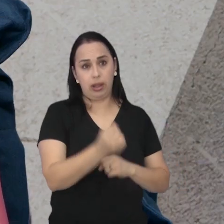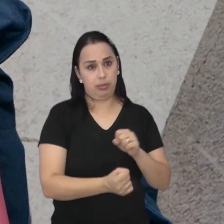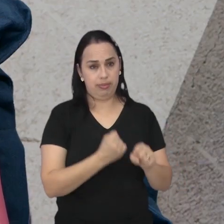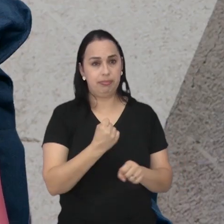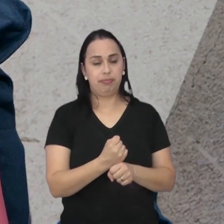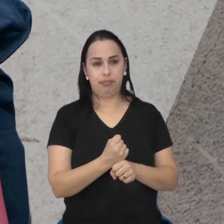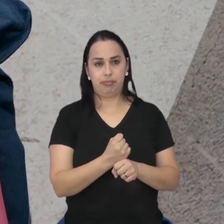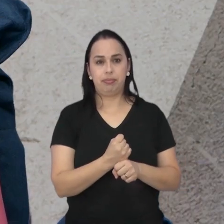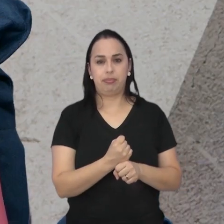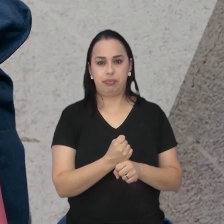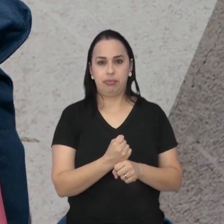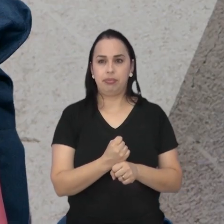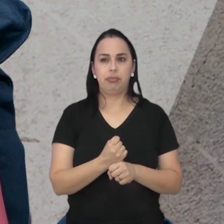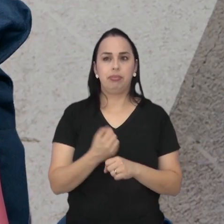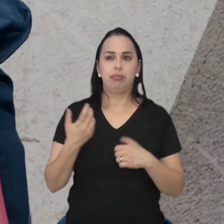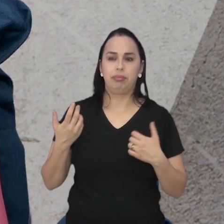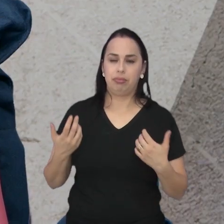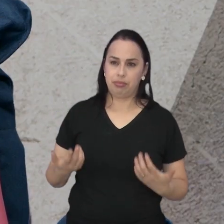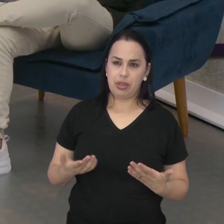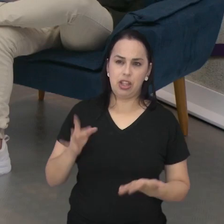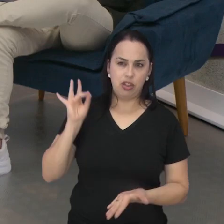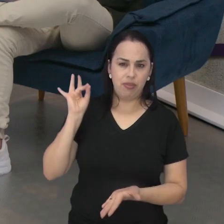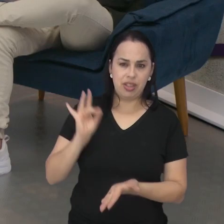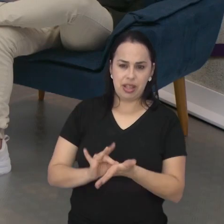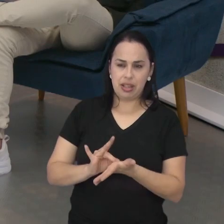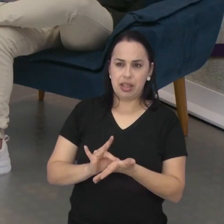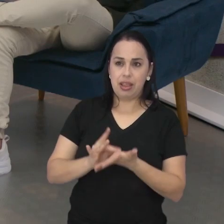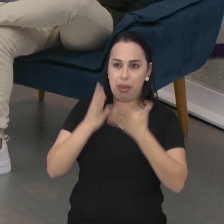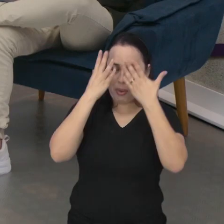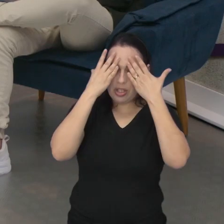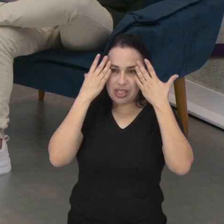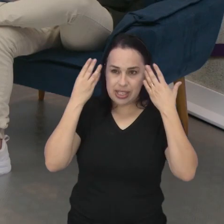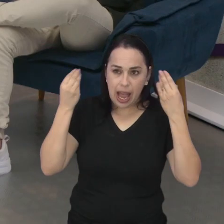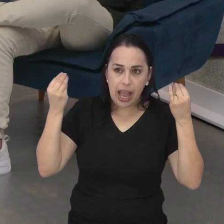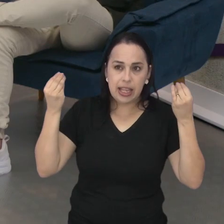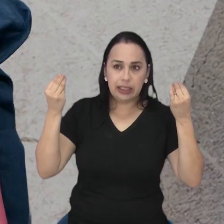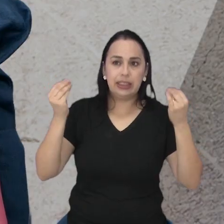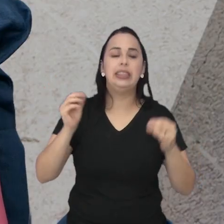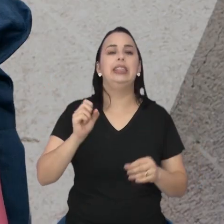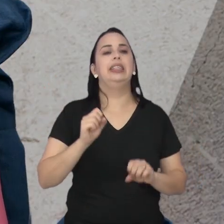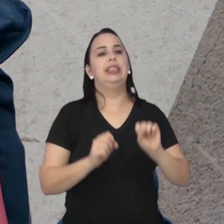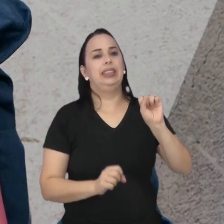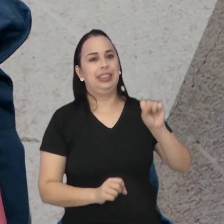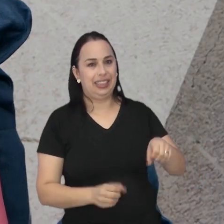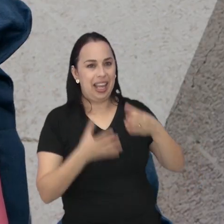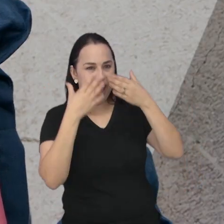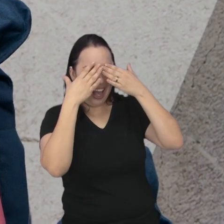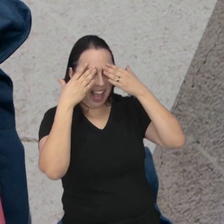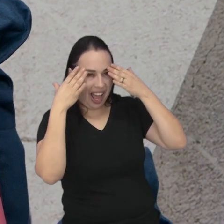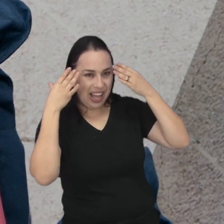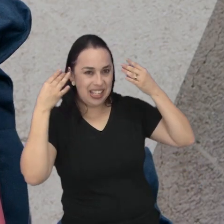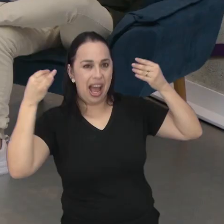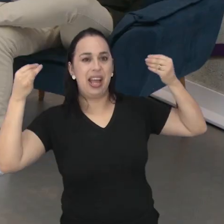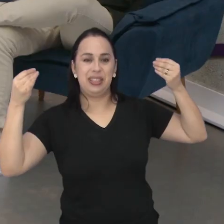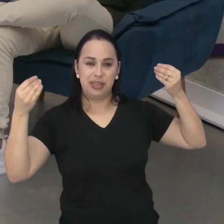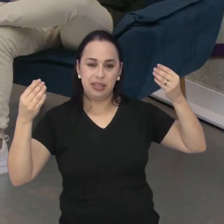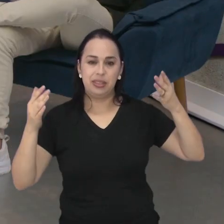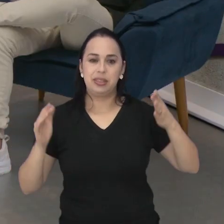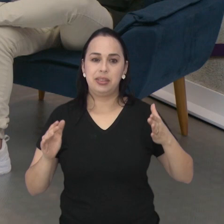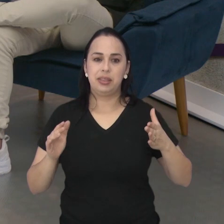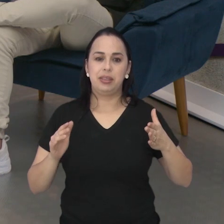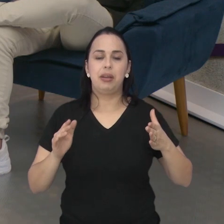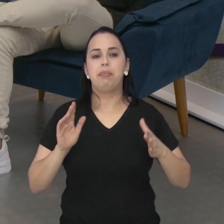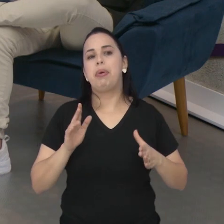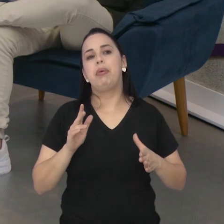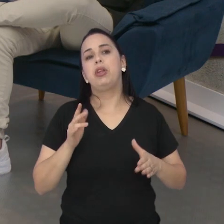de 1 ano. Aquela que realmente é feita para sair. É feita para sair. É isso aí.